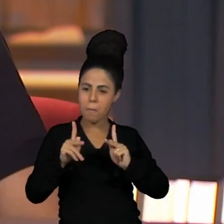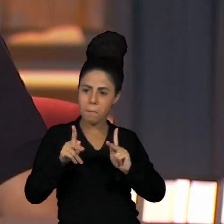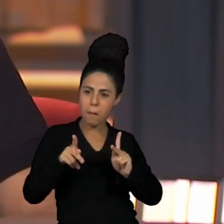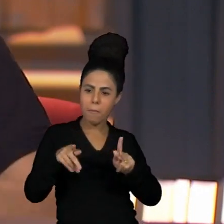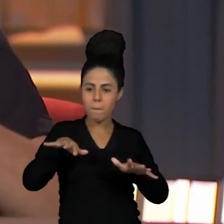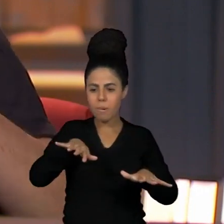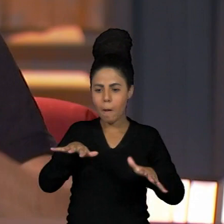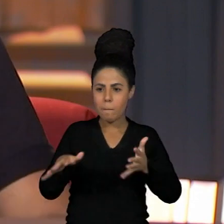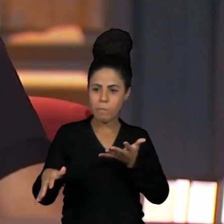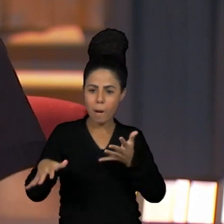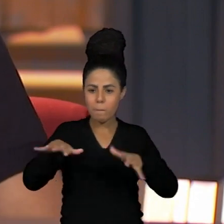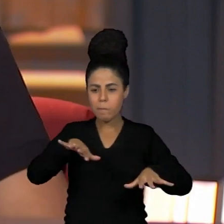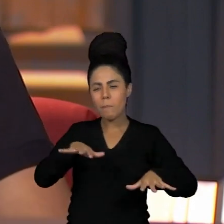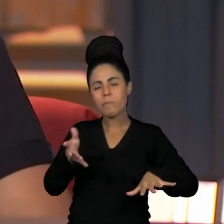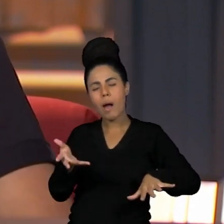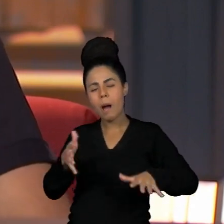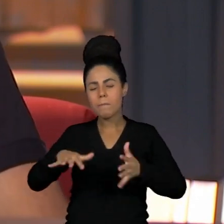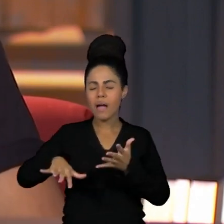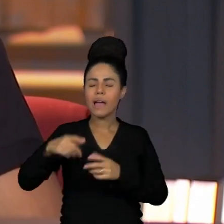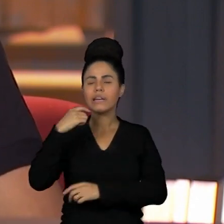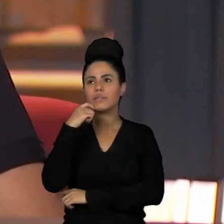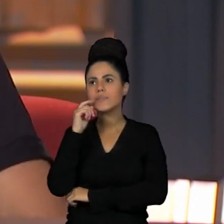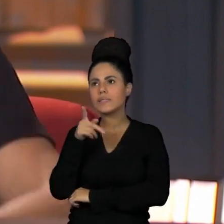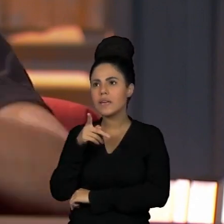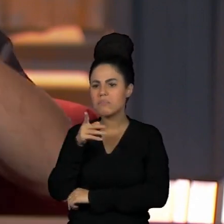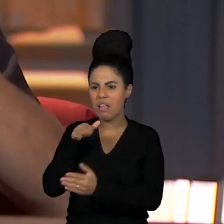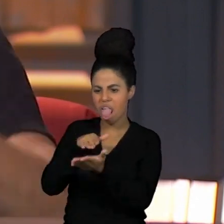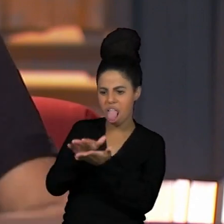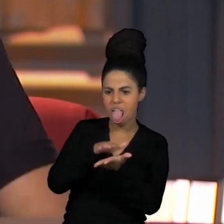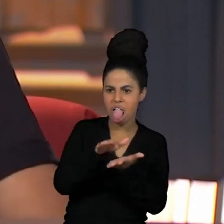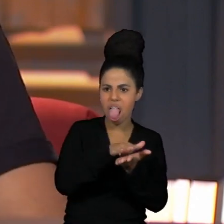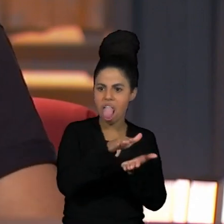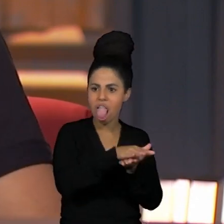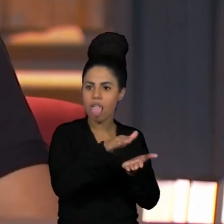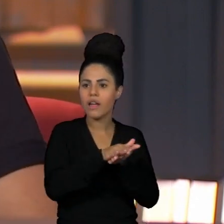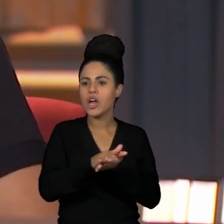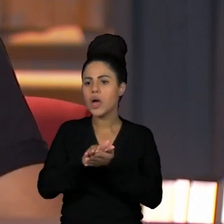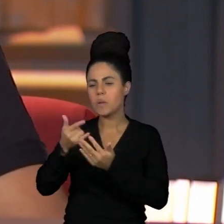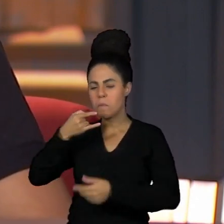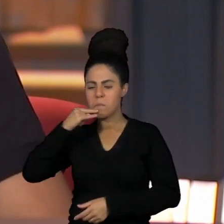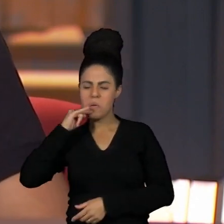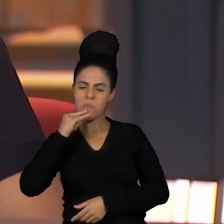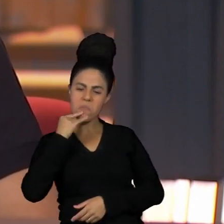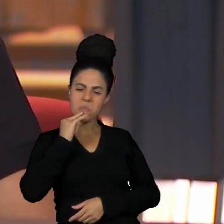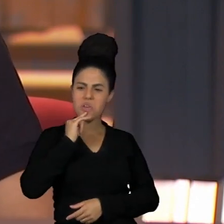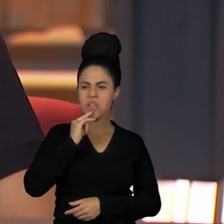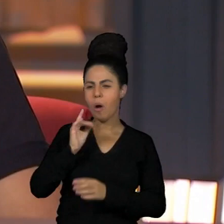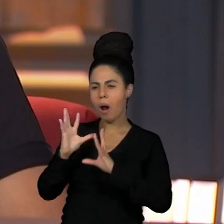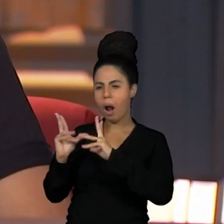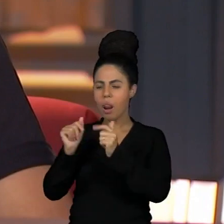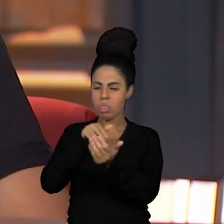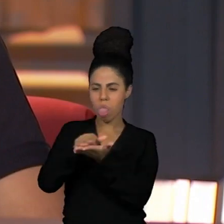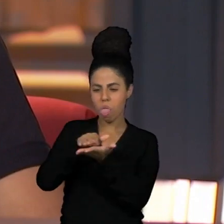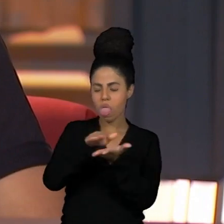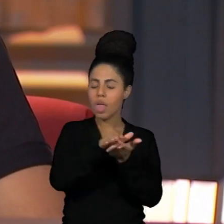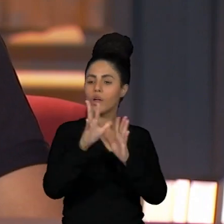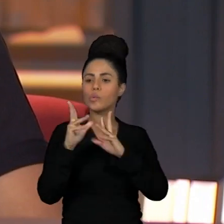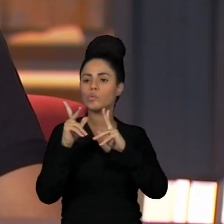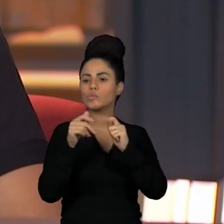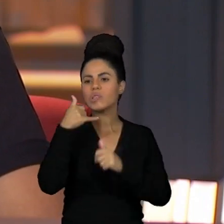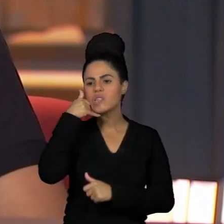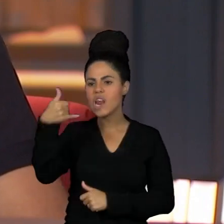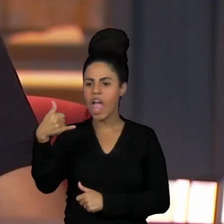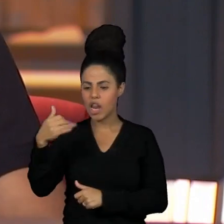Paraisópolis, gastava dinheiro com tênis, com bebida, comprei um celular novo na época. E aí é um